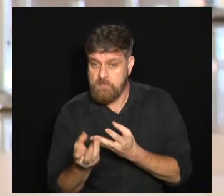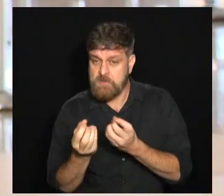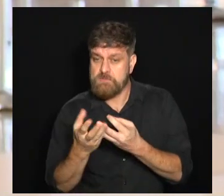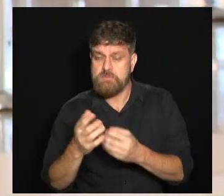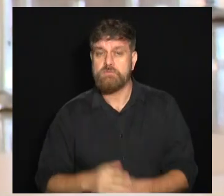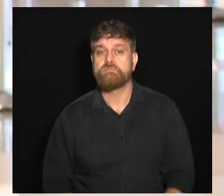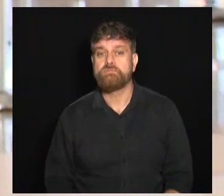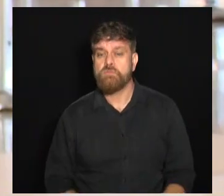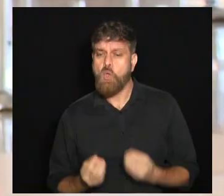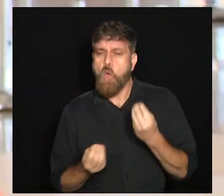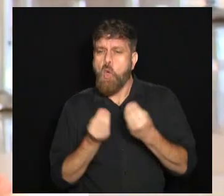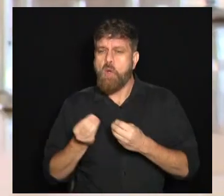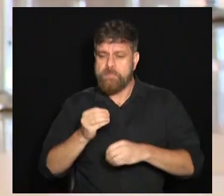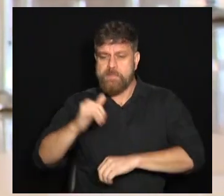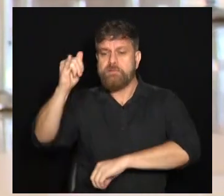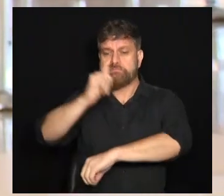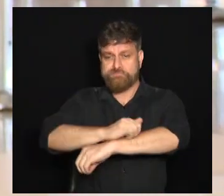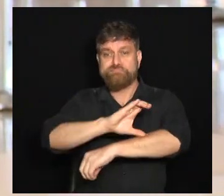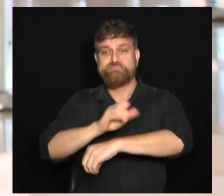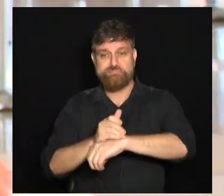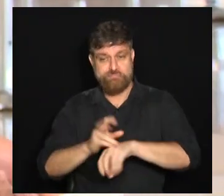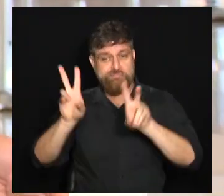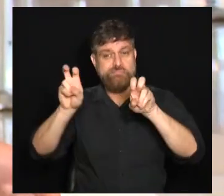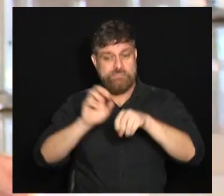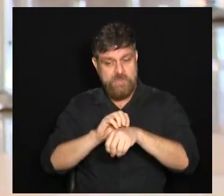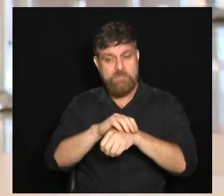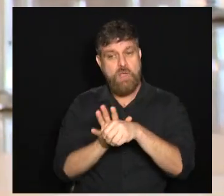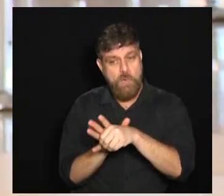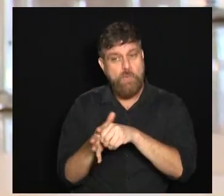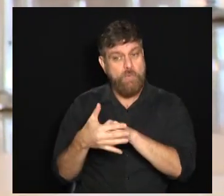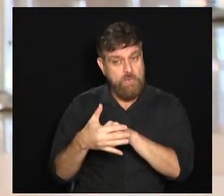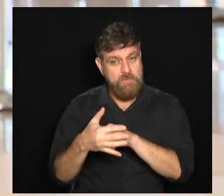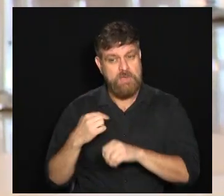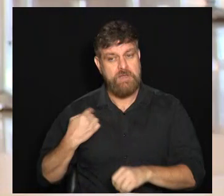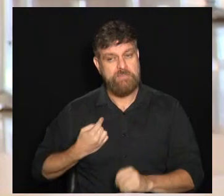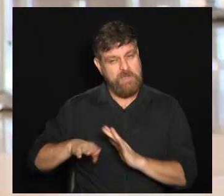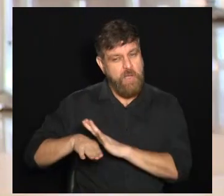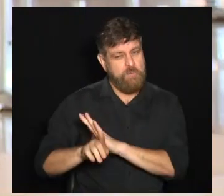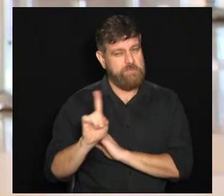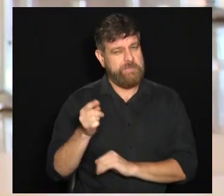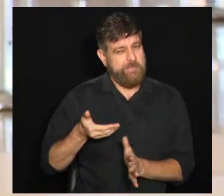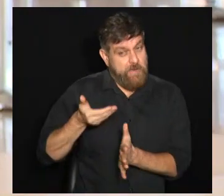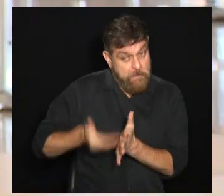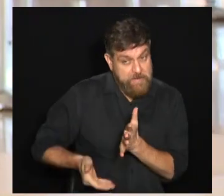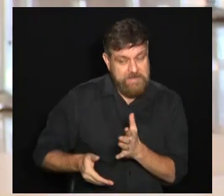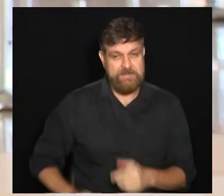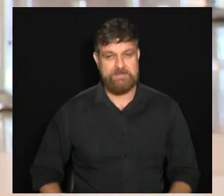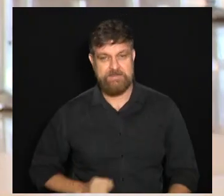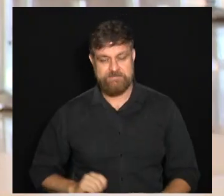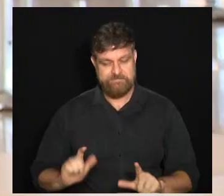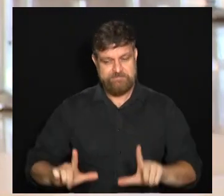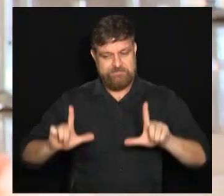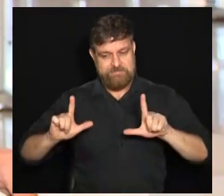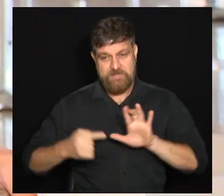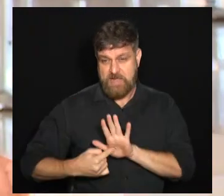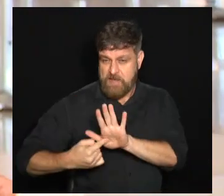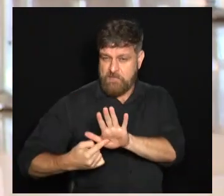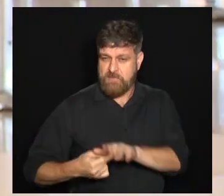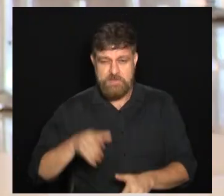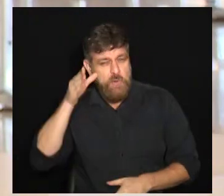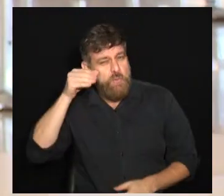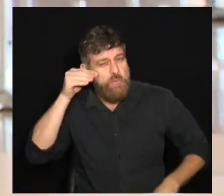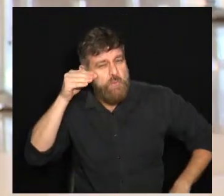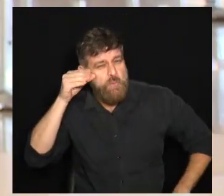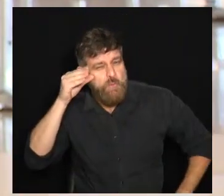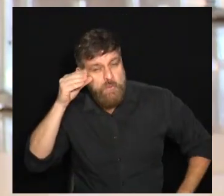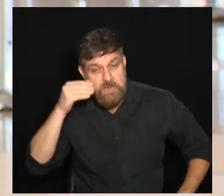do aeroporto em relação também ao coronavírus. Mas para a gente não perder o costume desse nosso quadro que sempre mostra curiosidades